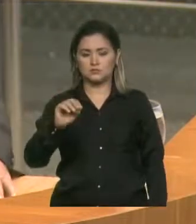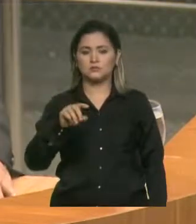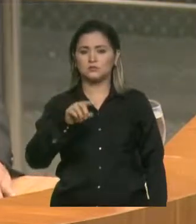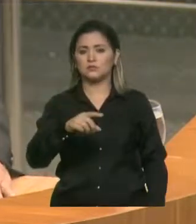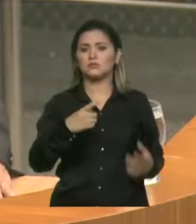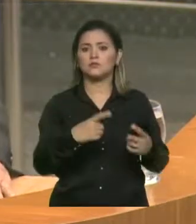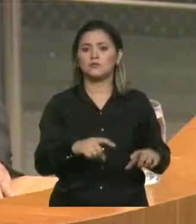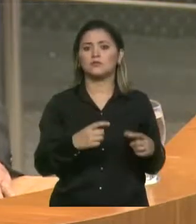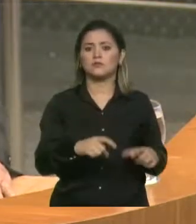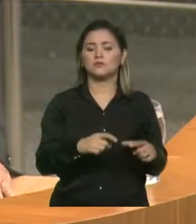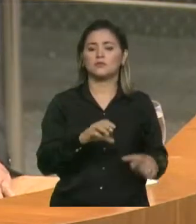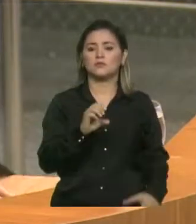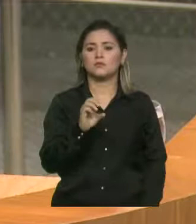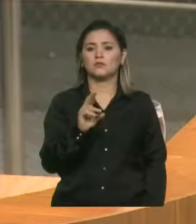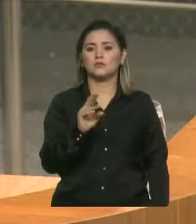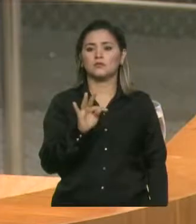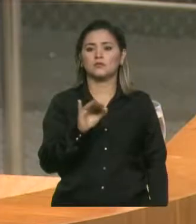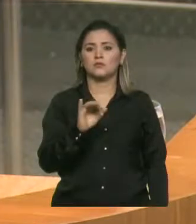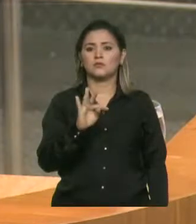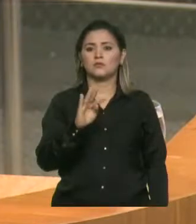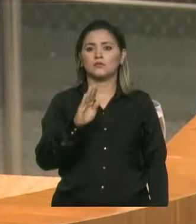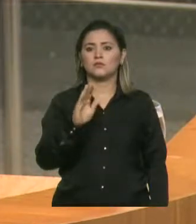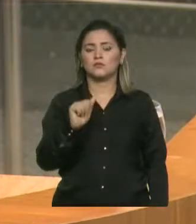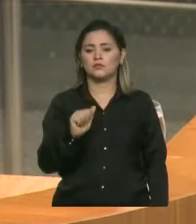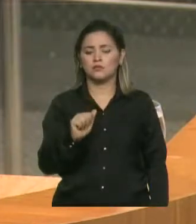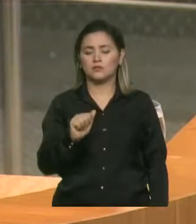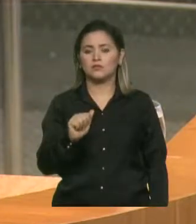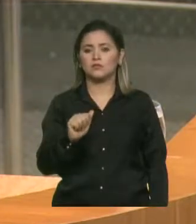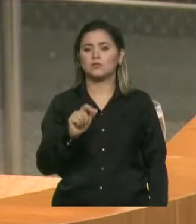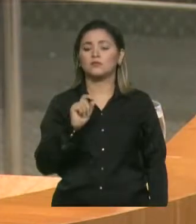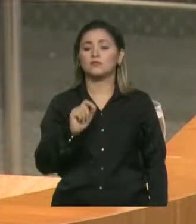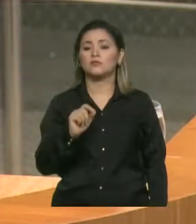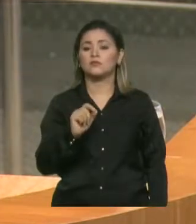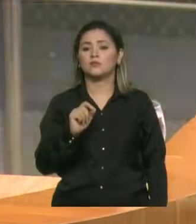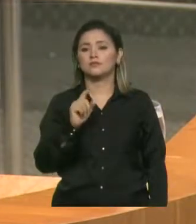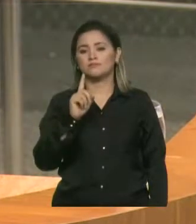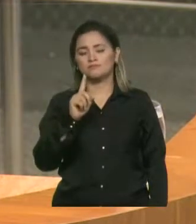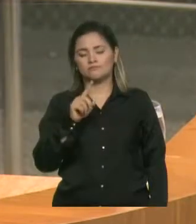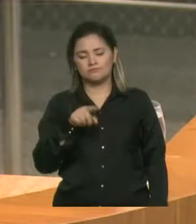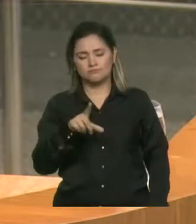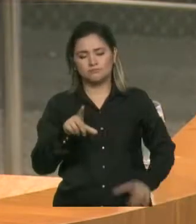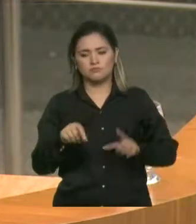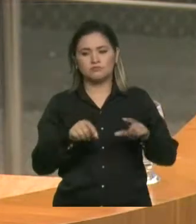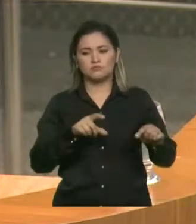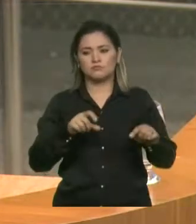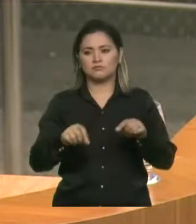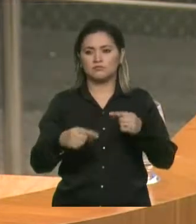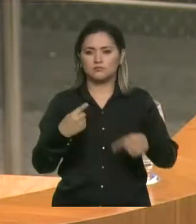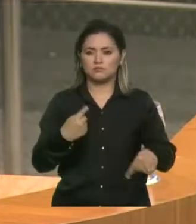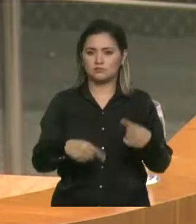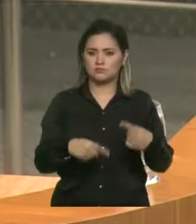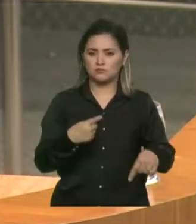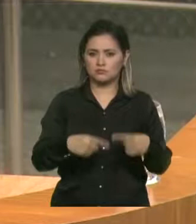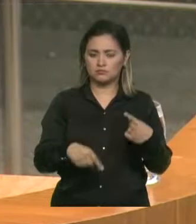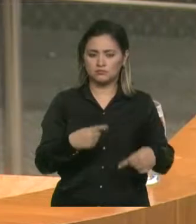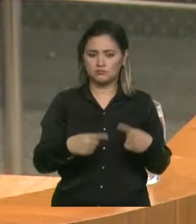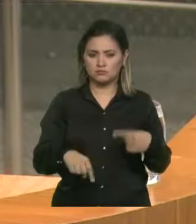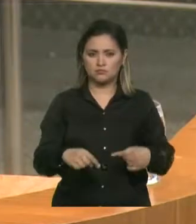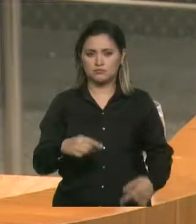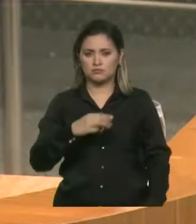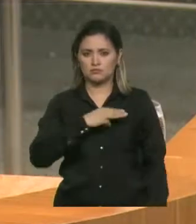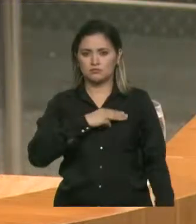que não é mais do que uma decisão política do Ministério Público